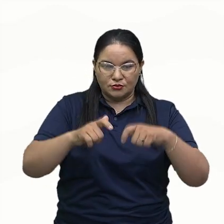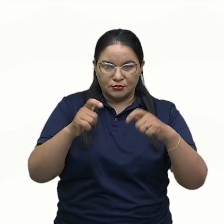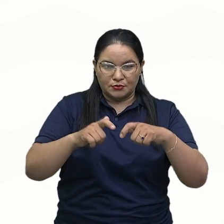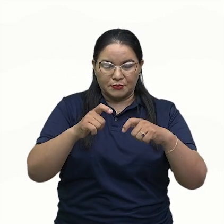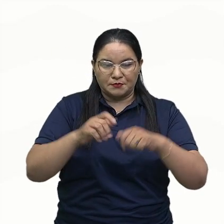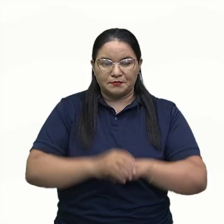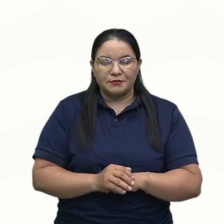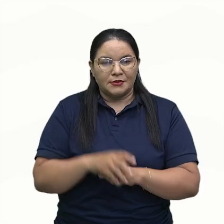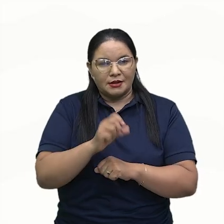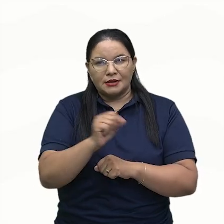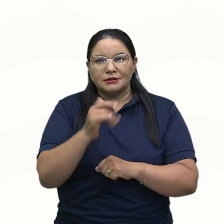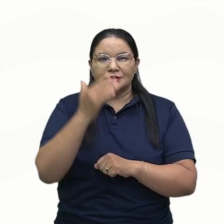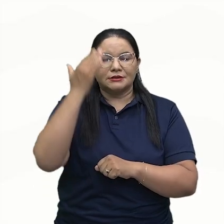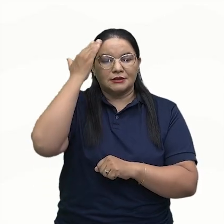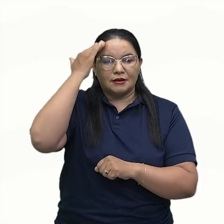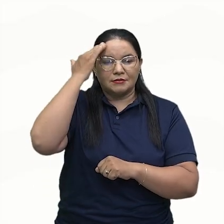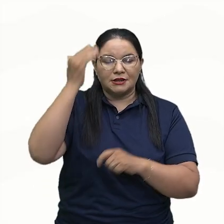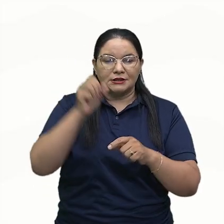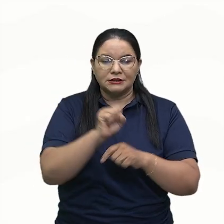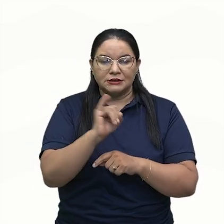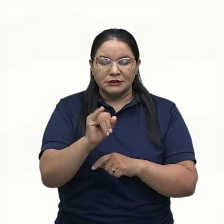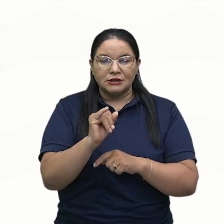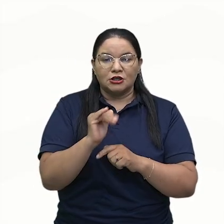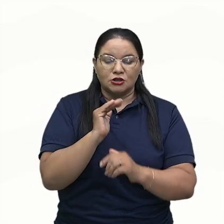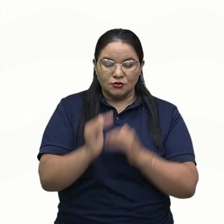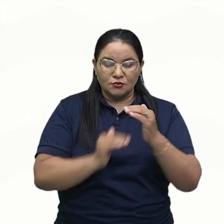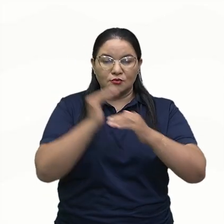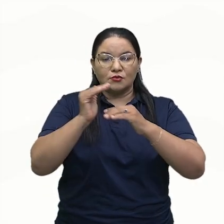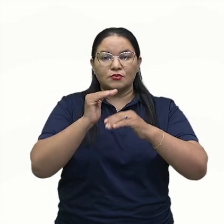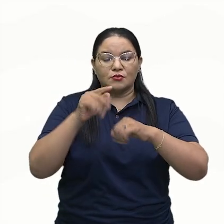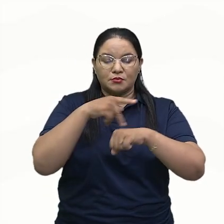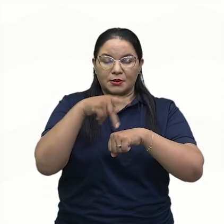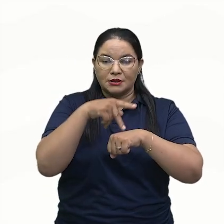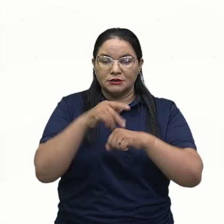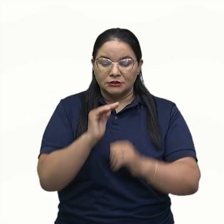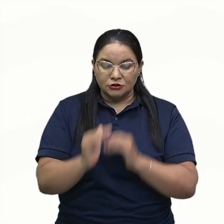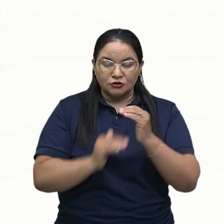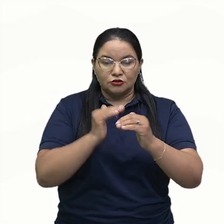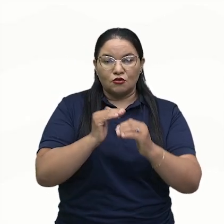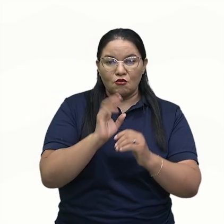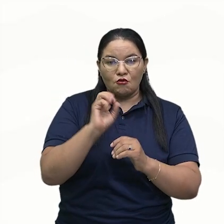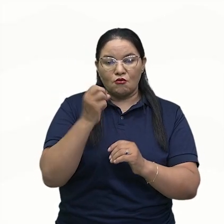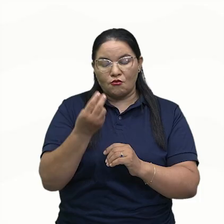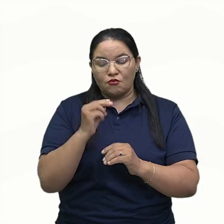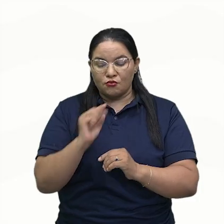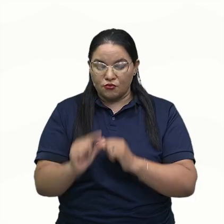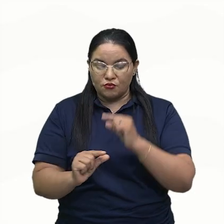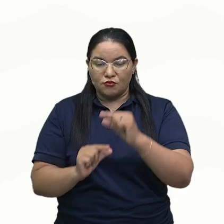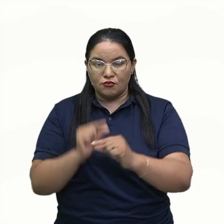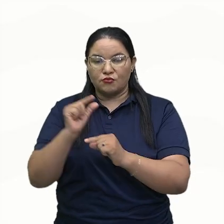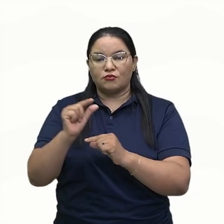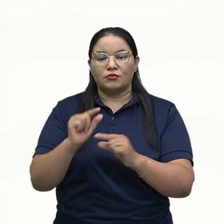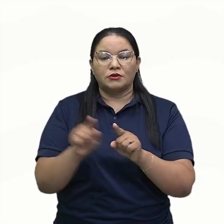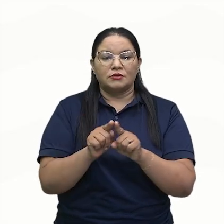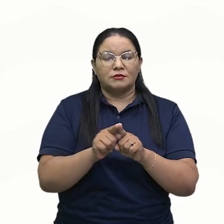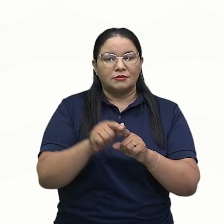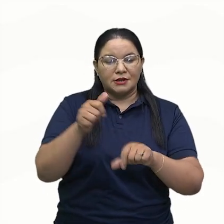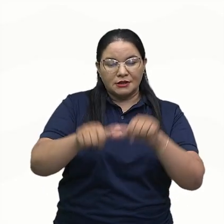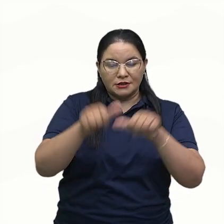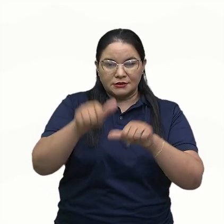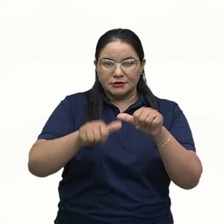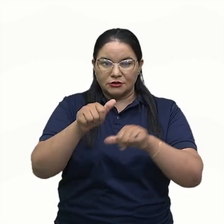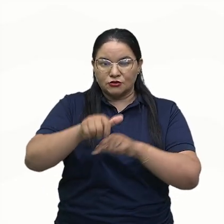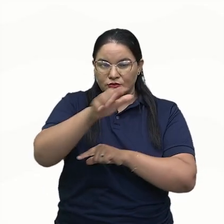né, se esse país é desenvolvido, se ele está em desenvolvimento, analisando somente os setores da economia.